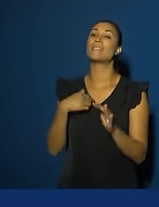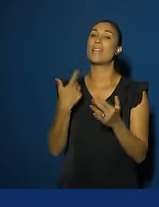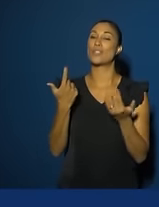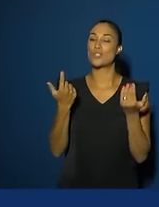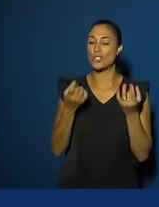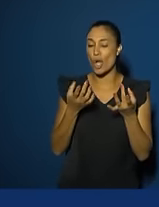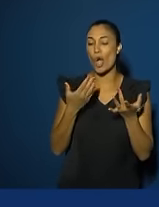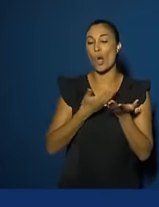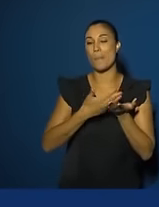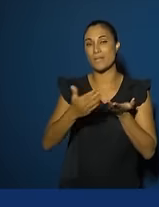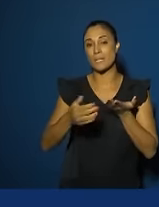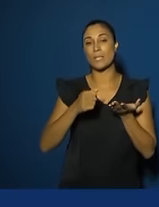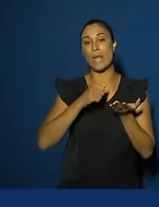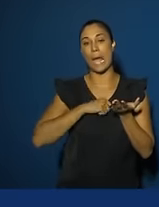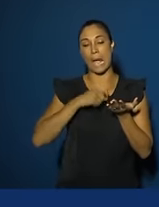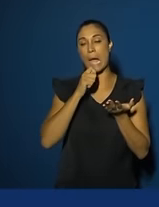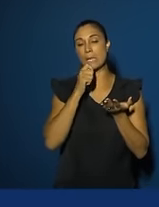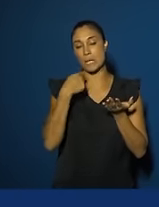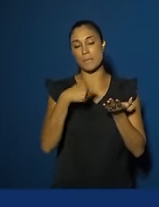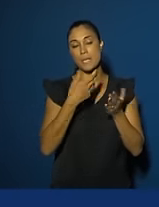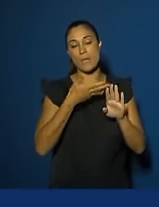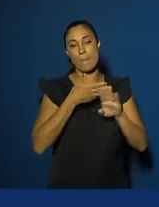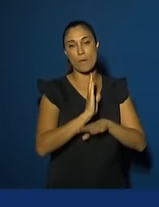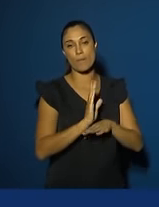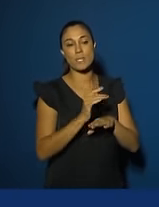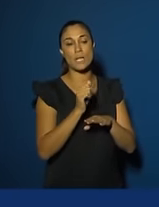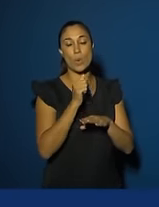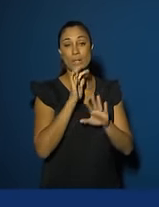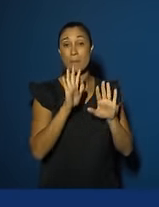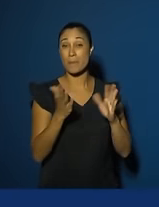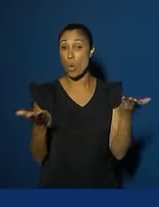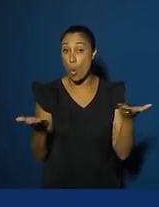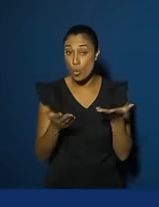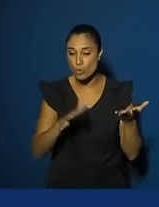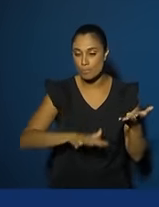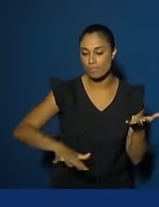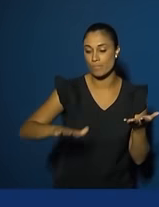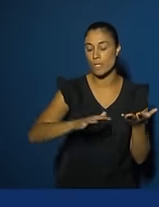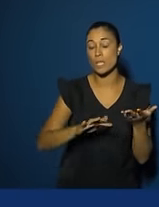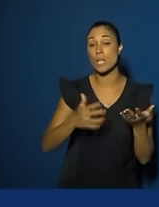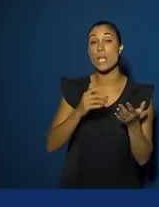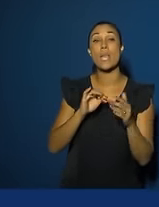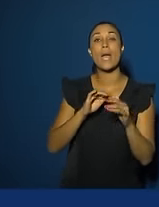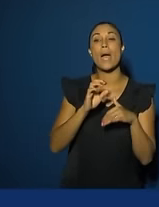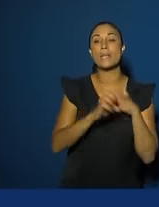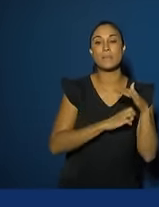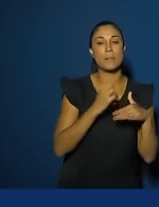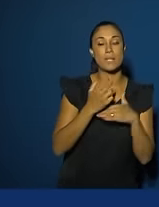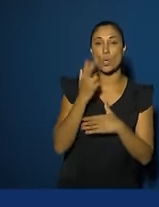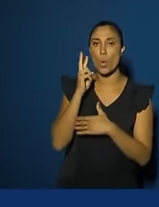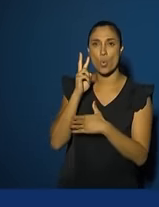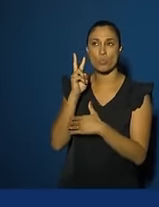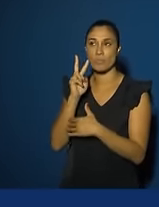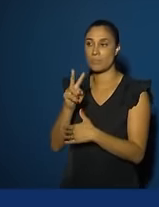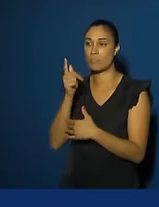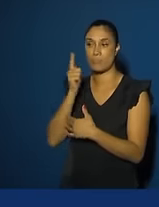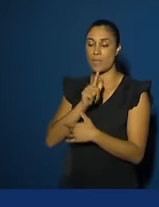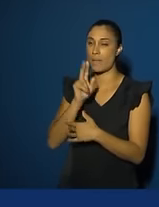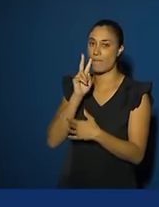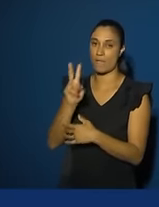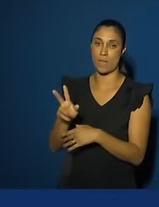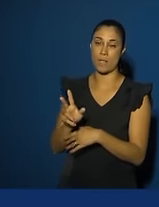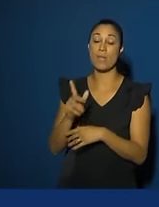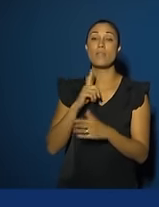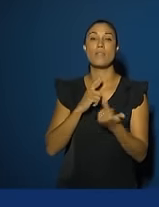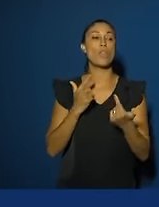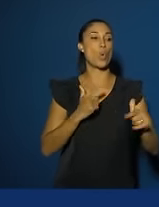começando tem várias medidas para Ser aprovada mas hoje a gente tá num cenário que o mercado não consegue enxergar déficit primário zero e teve medidas